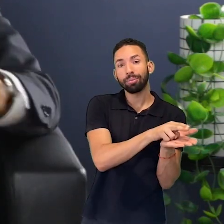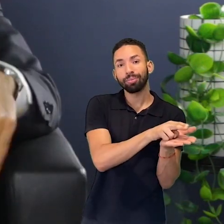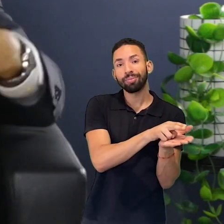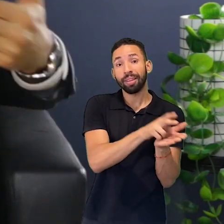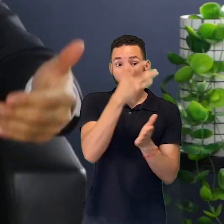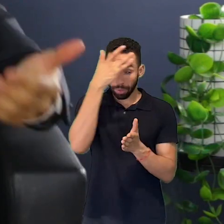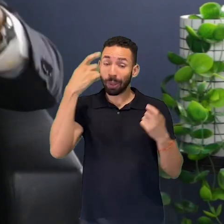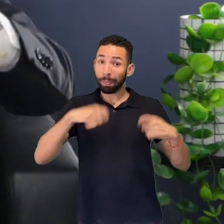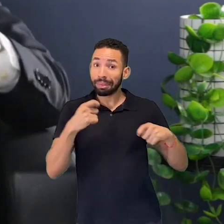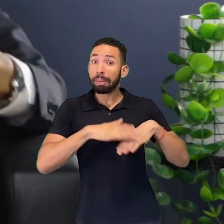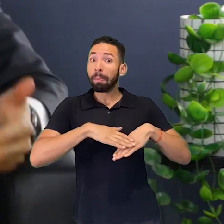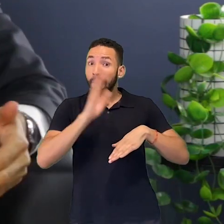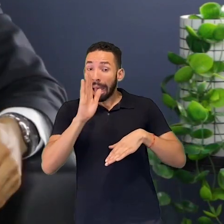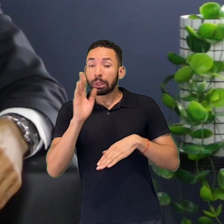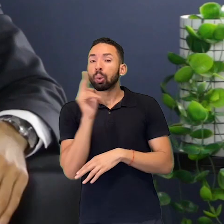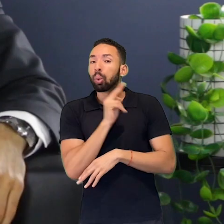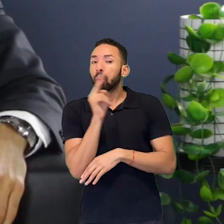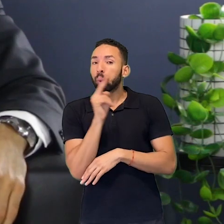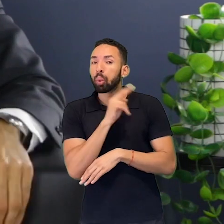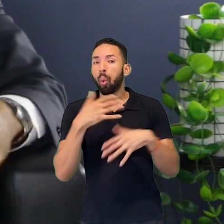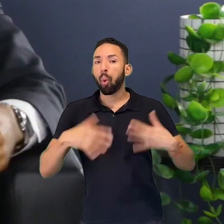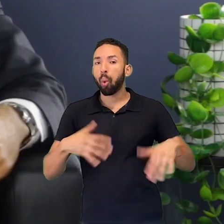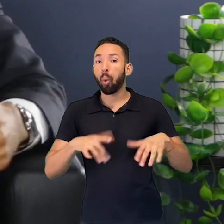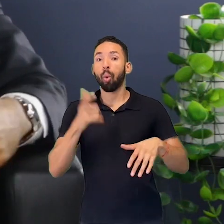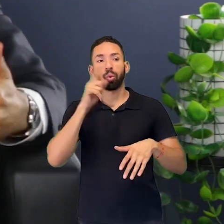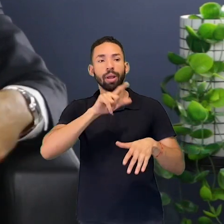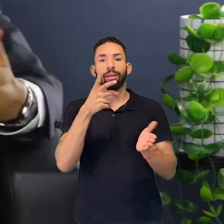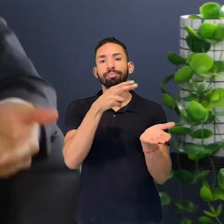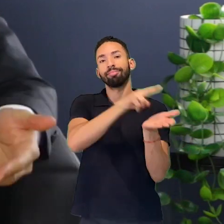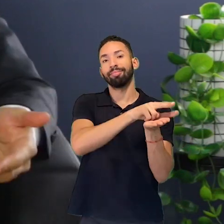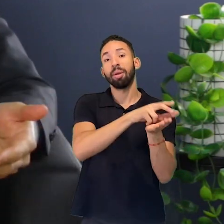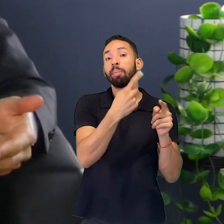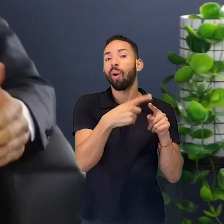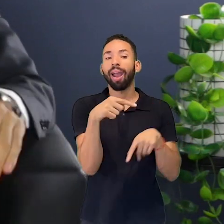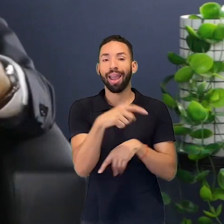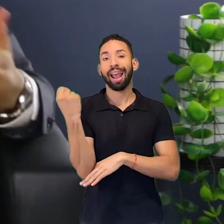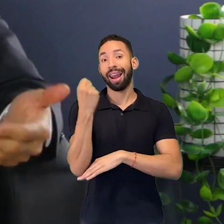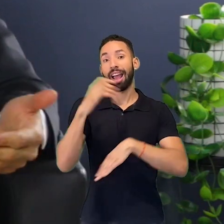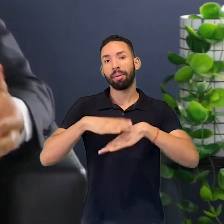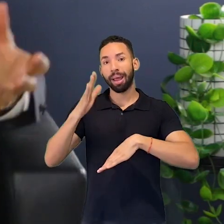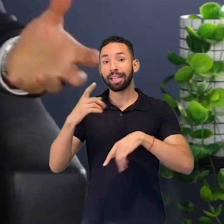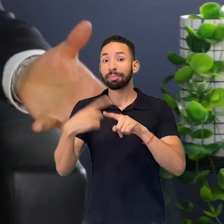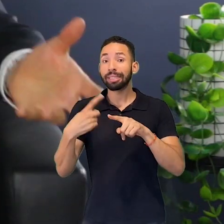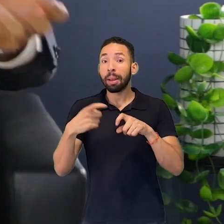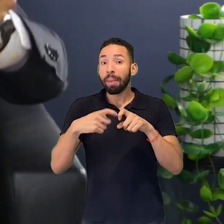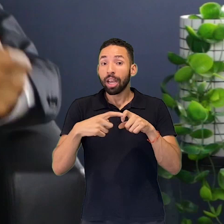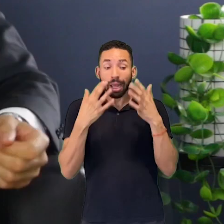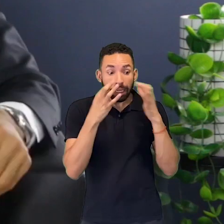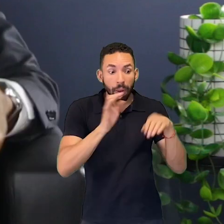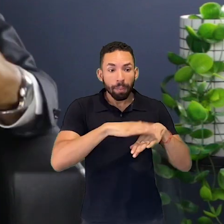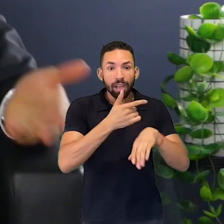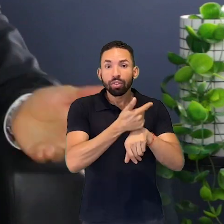de hospital para uma pessoa que tem uma necessidade de uma urgência, uma emergência mais grave, de uma